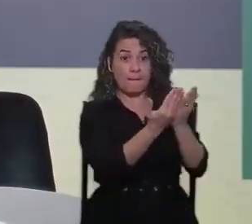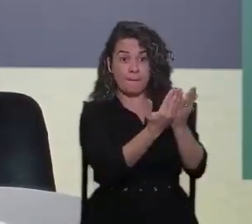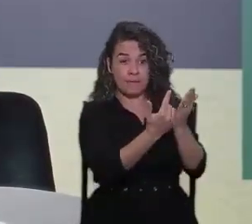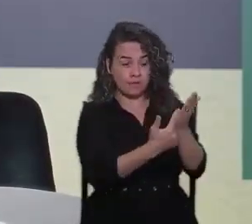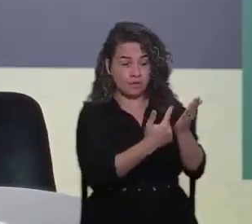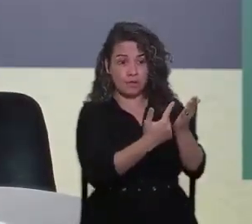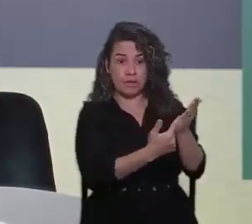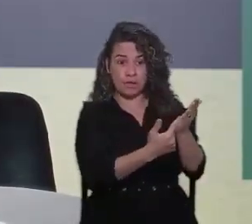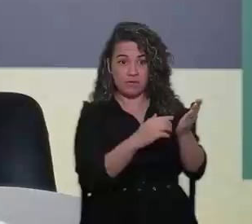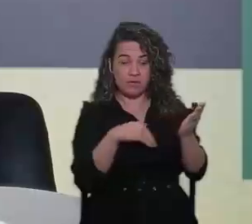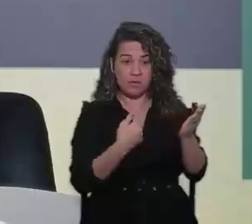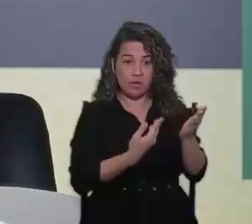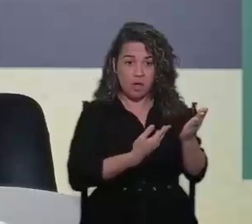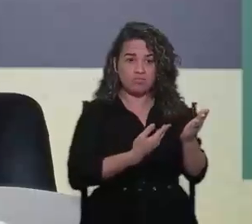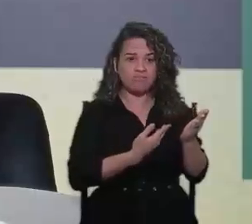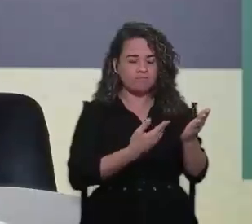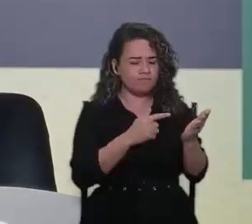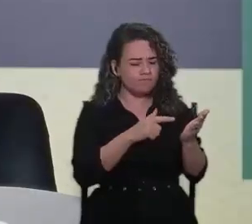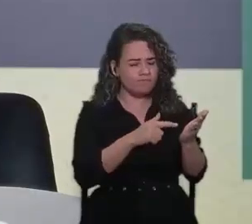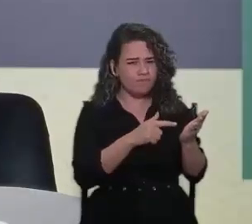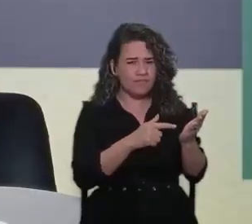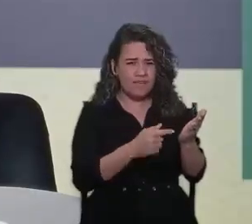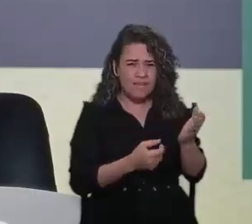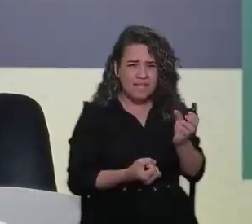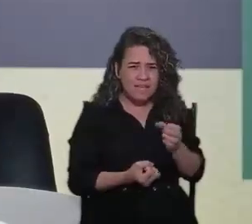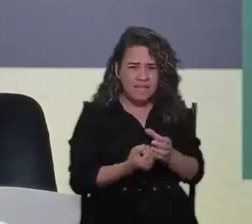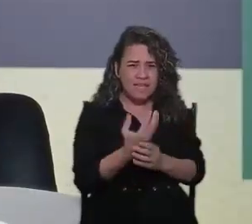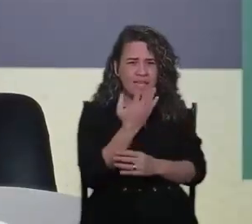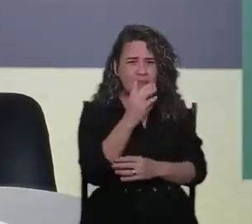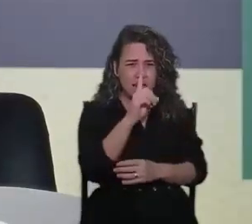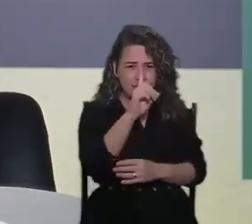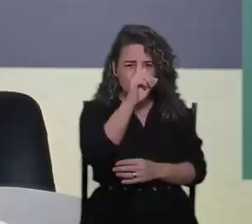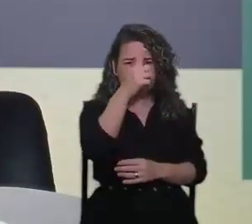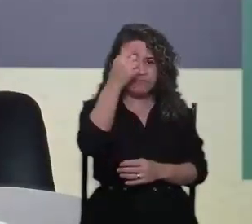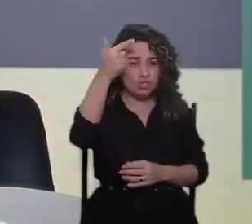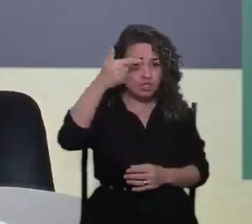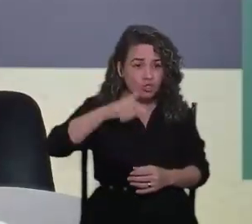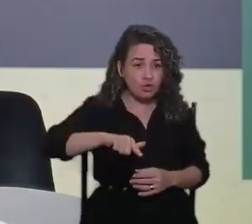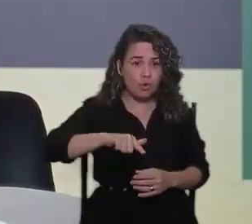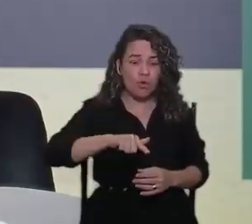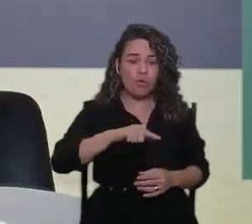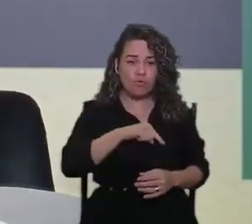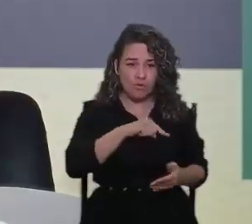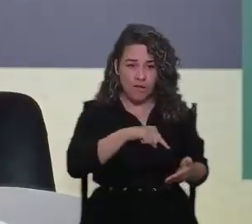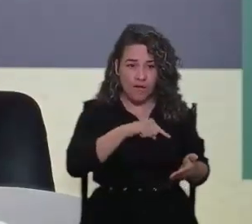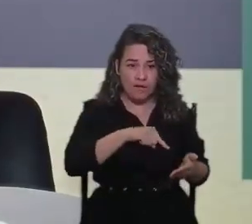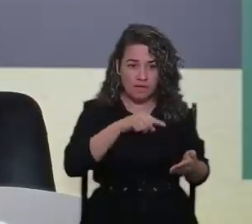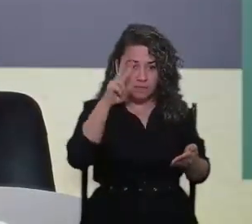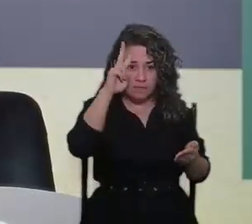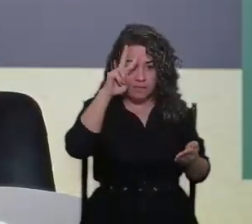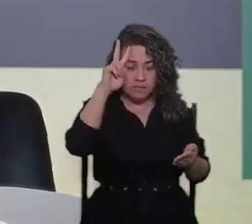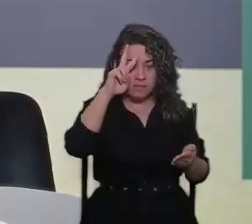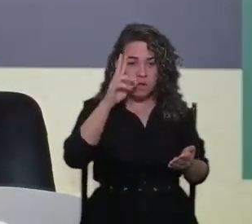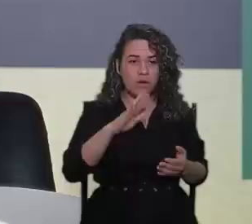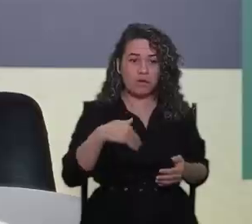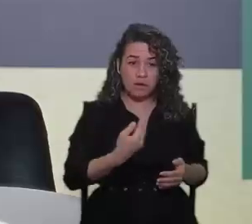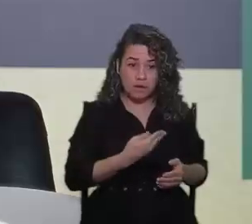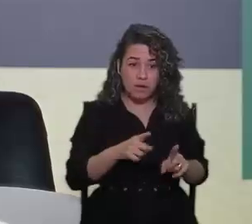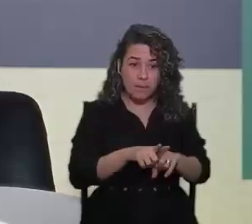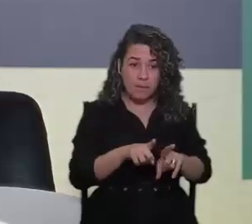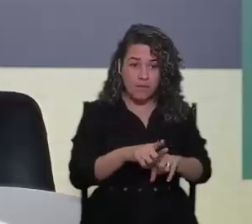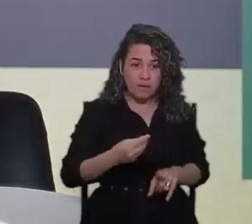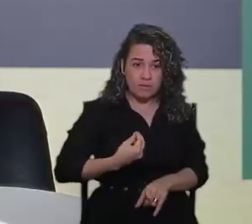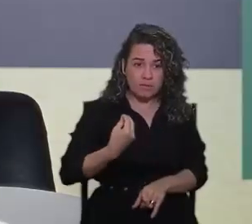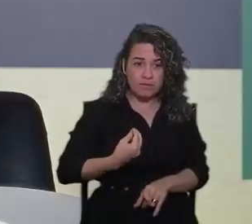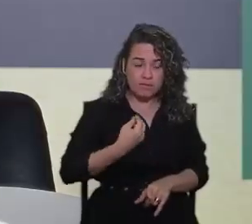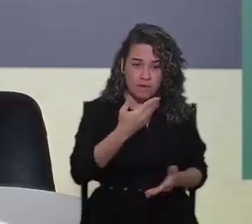reescrevendo essa história, porque a gente está imaginando ela se torna nossa. E a gente também está vivendo, né,